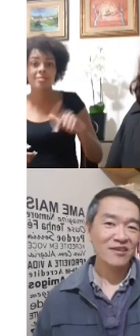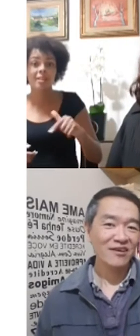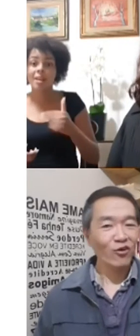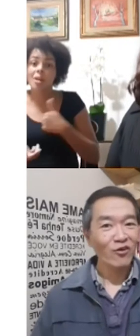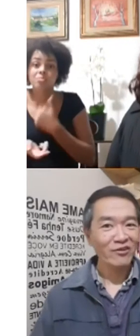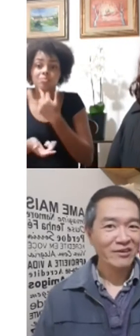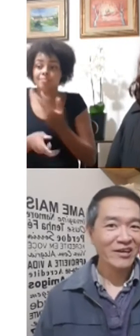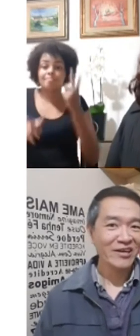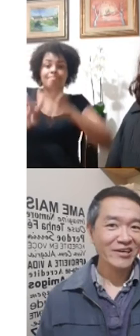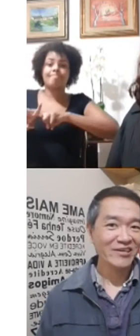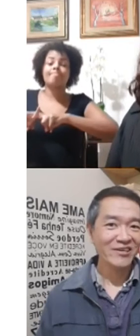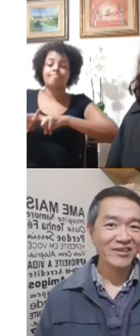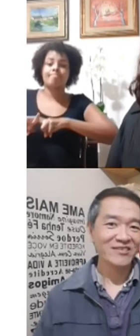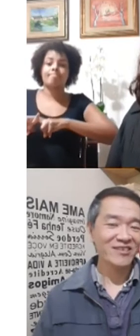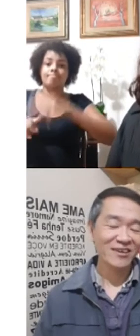consigo, né?